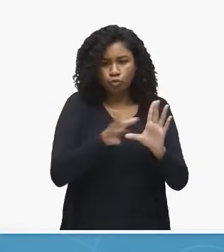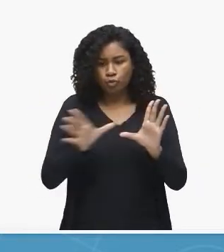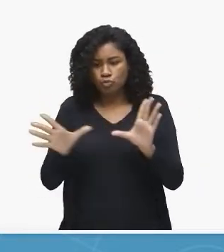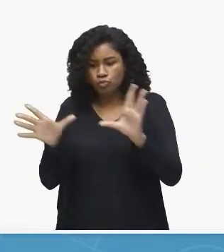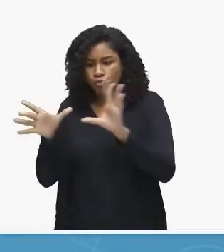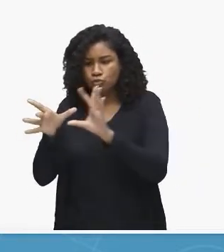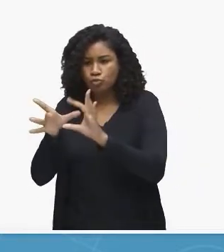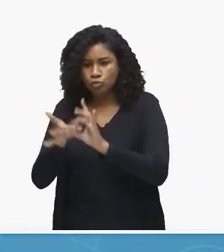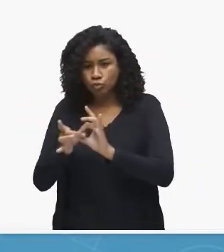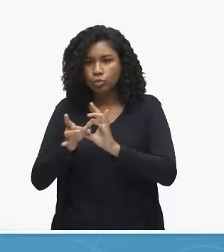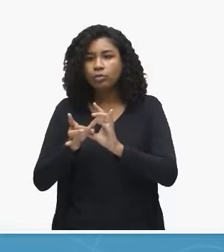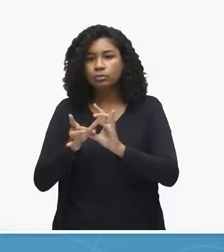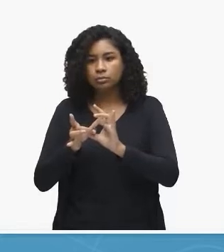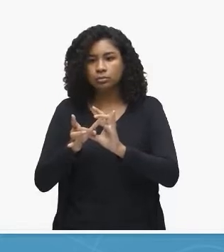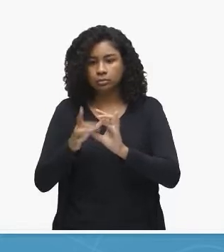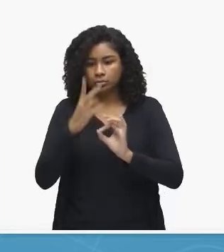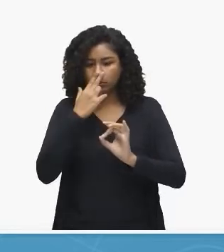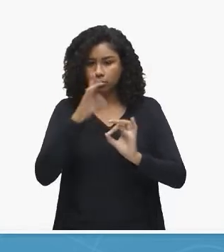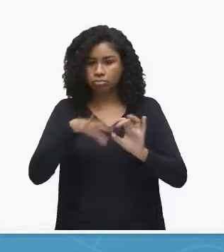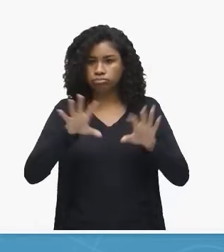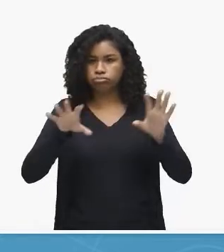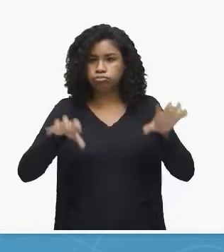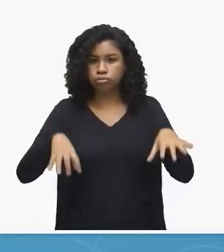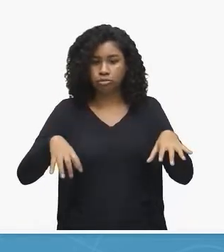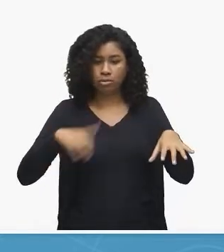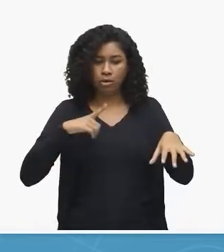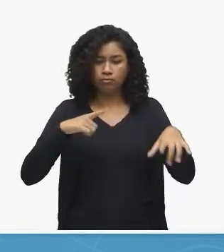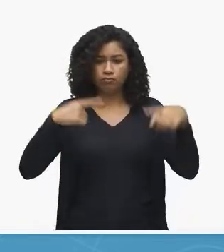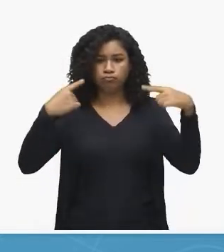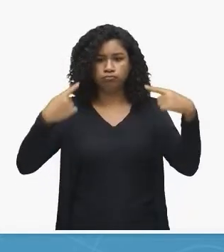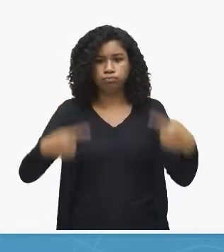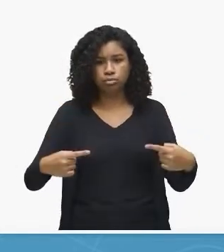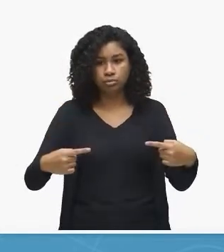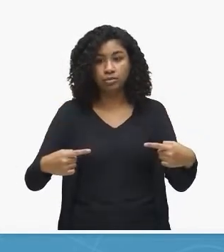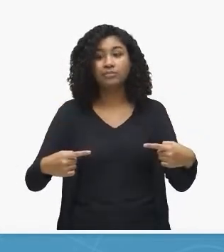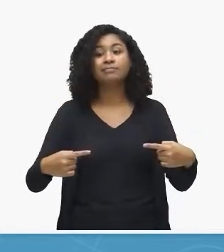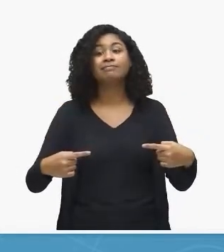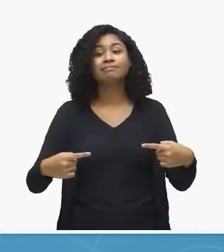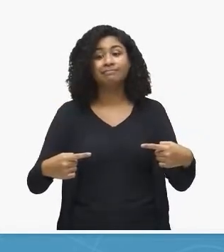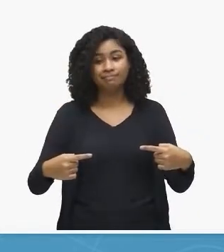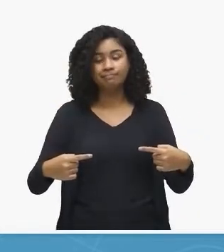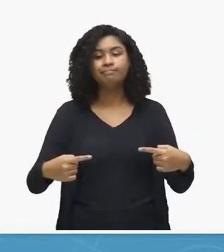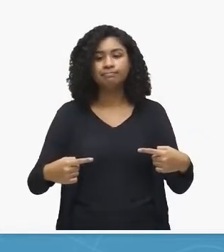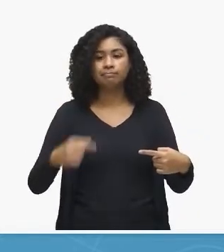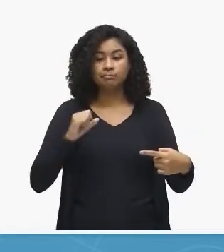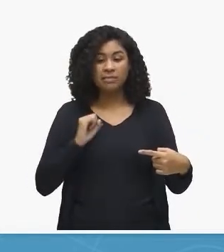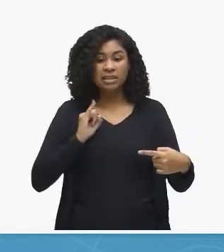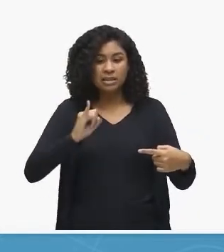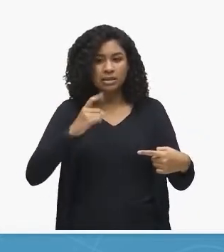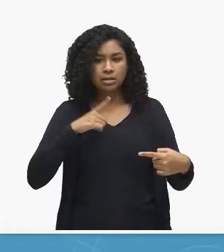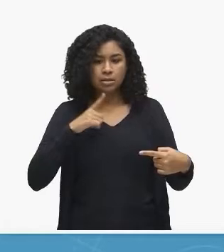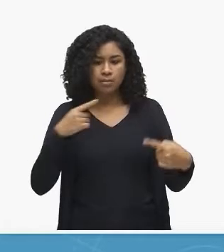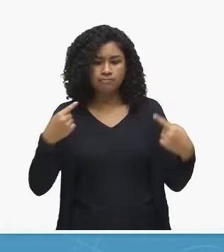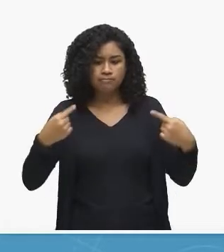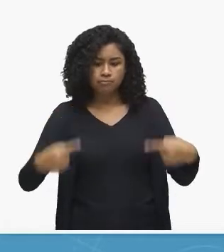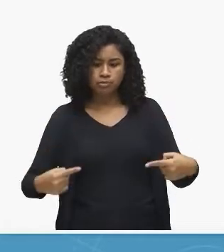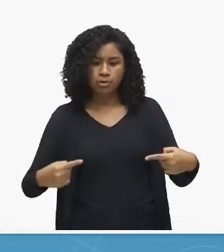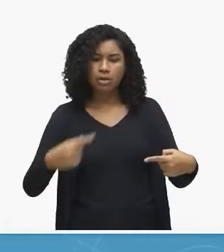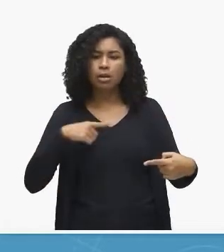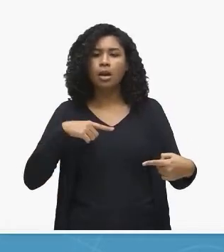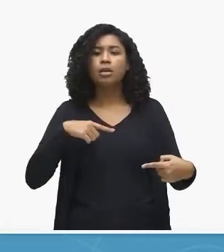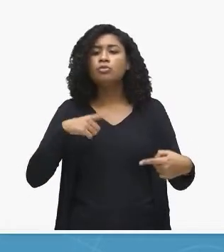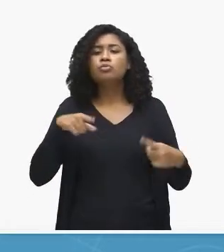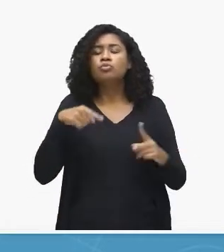formados, a gente observa aí que são lados opostos, né? Então, se ela está ali contrária a outra, ela tem um